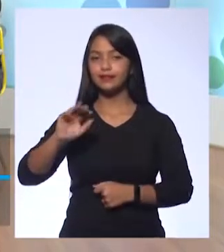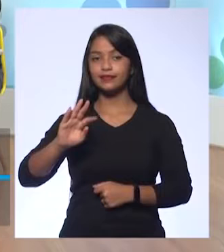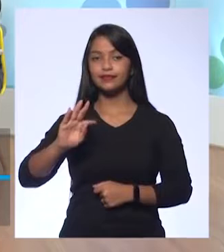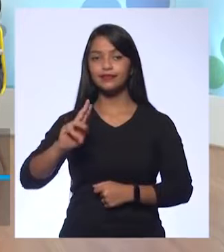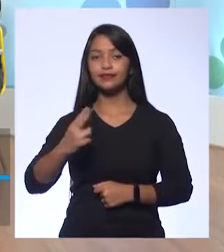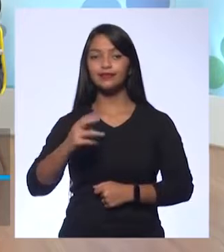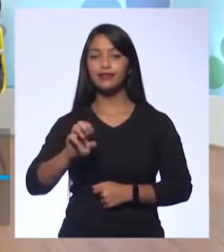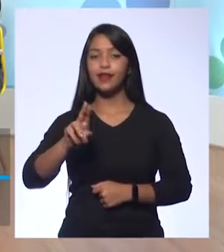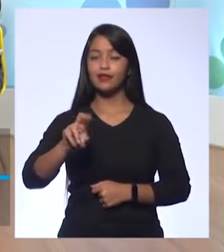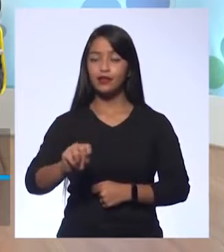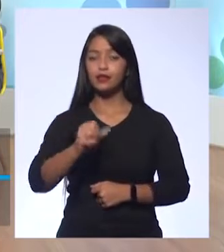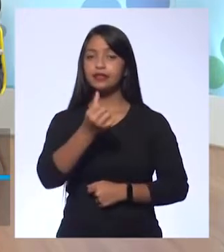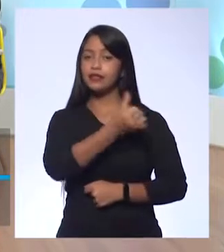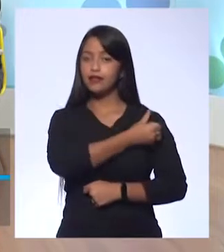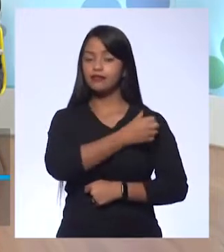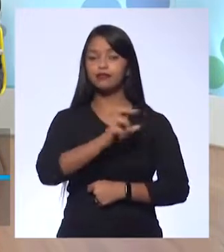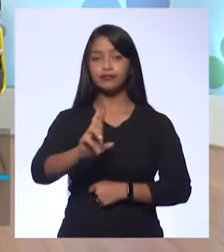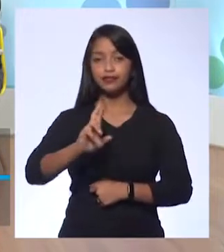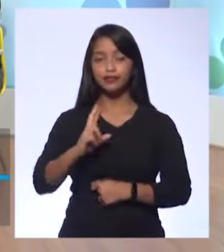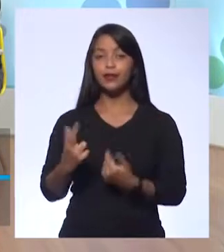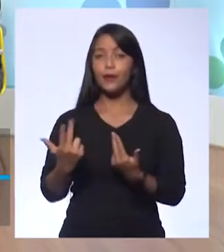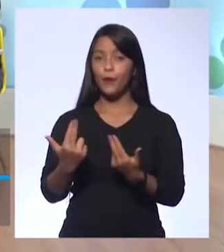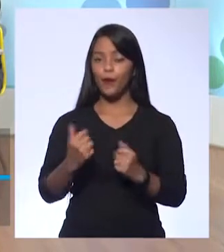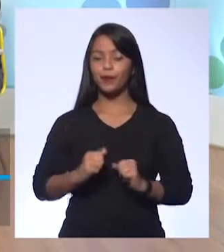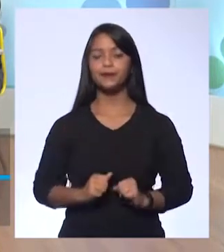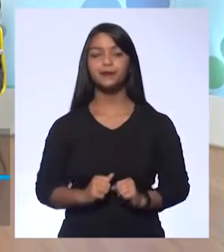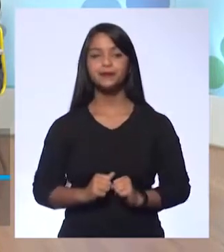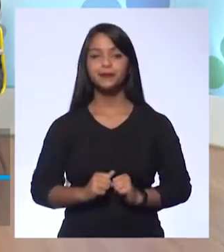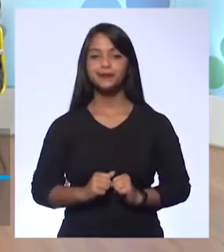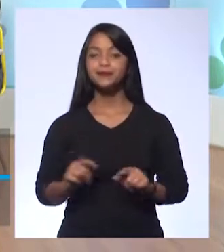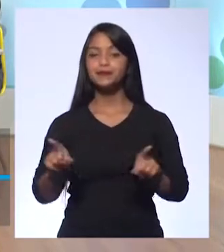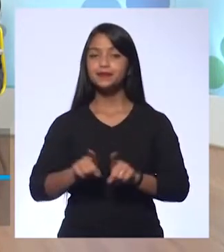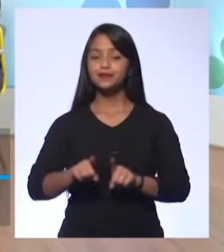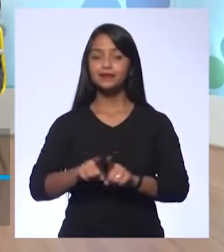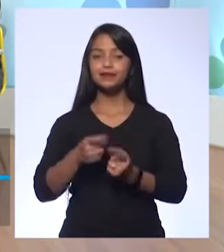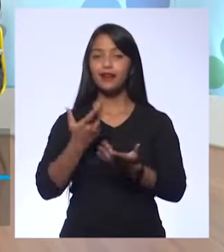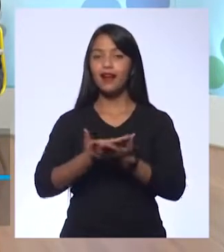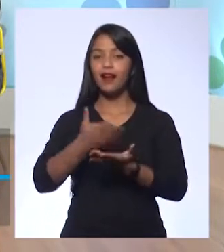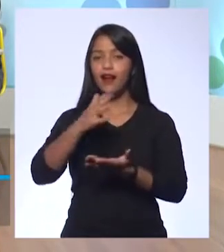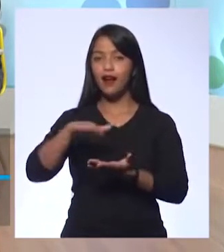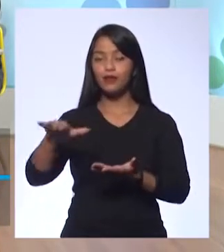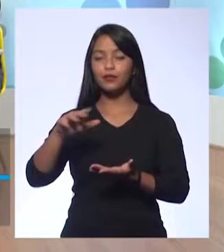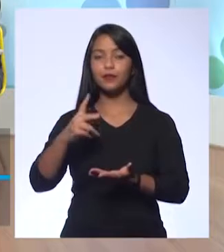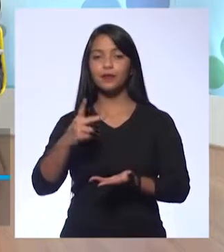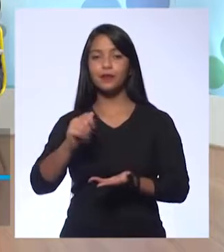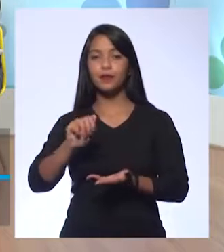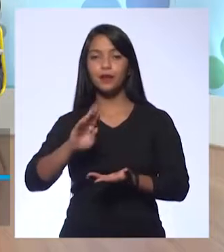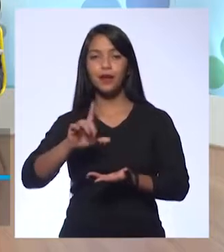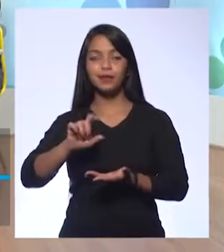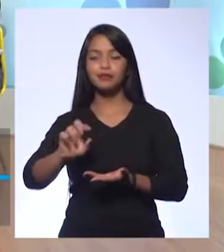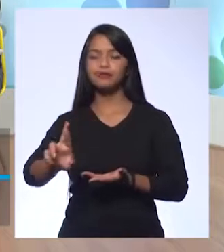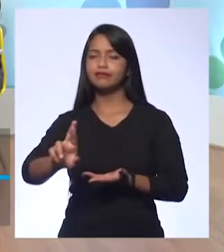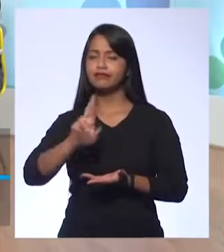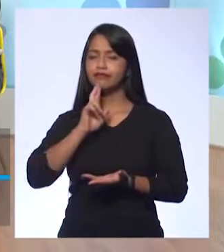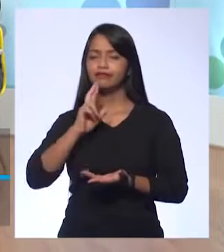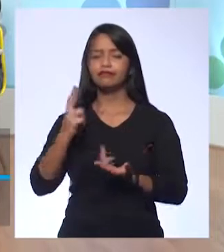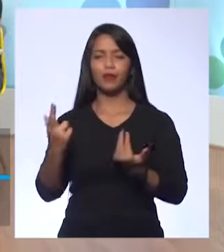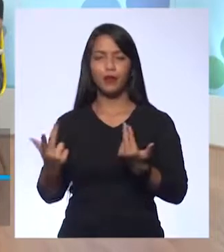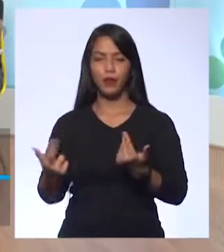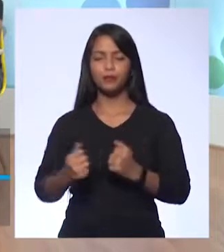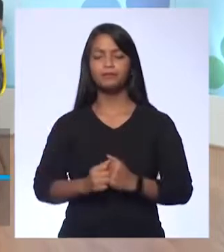6º ano também. E o aluno Pablo também está participando aqui, falando a mesma coisa.